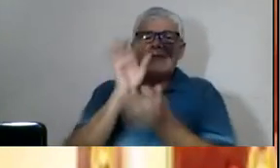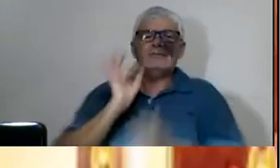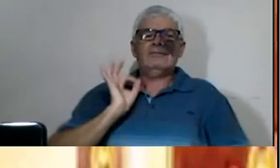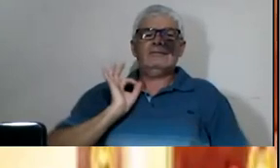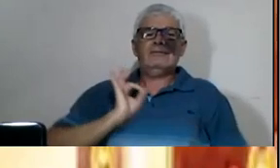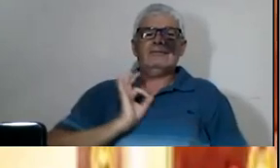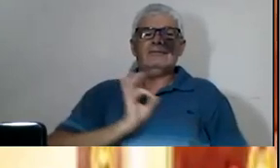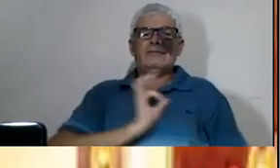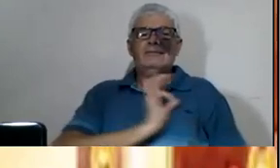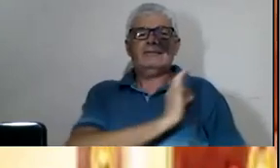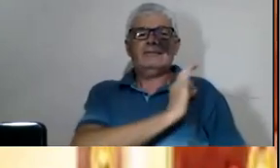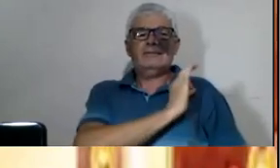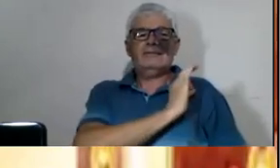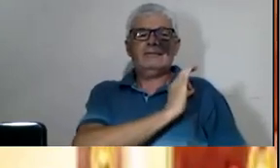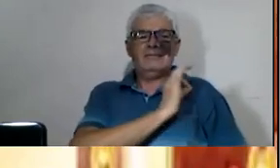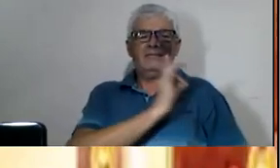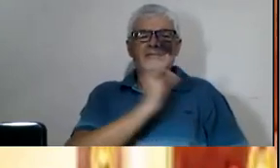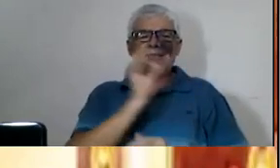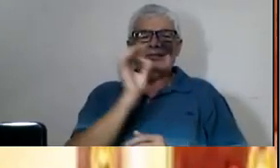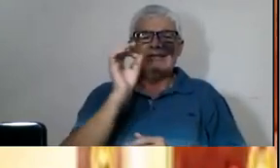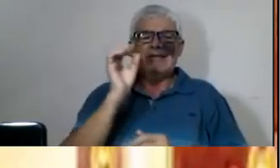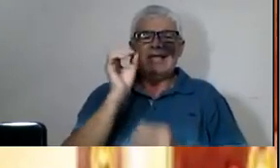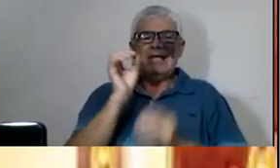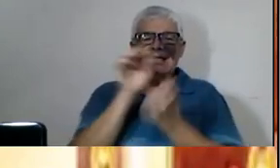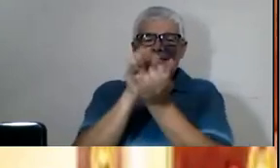A Ana Paula está no trânsito, Ana Paula. Meu Deus.